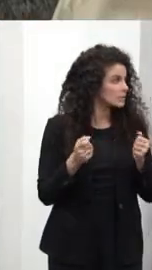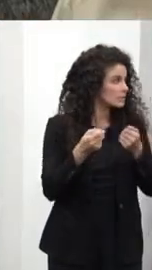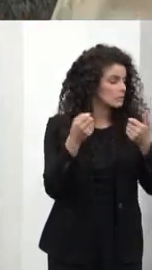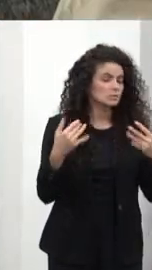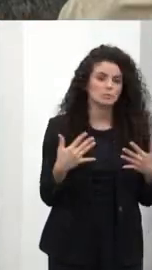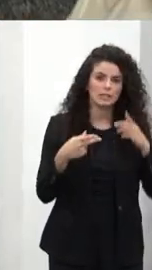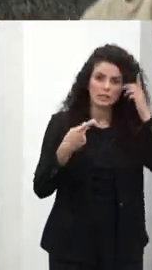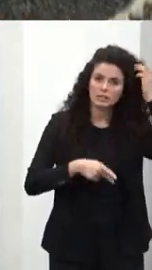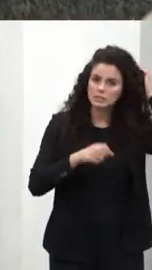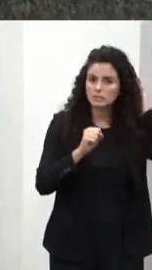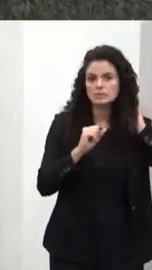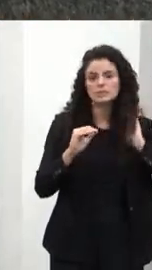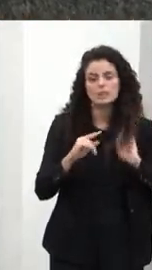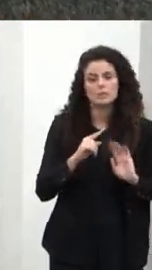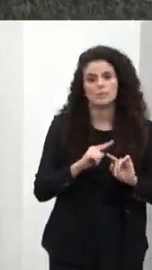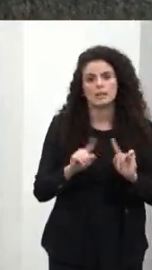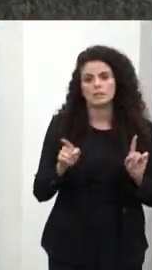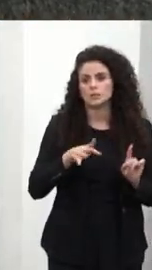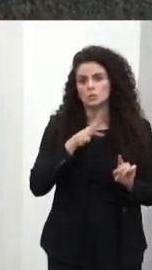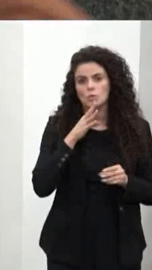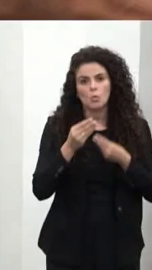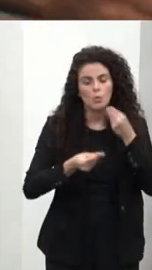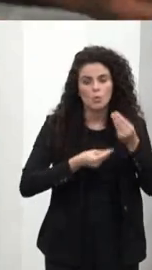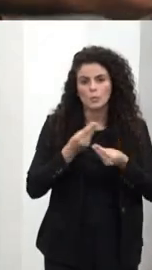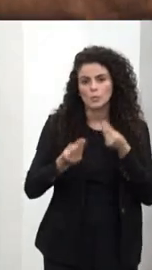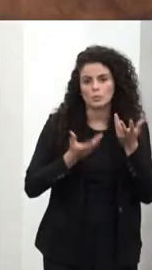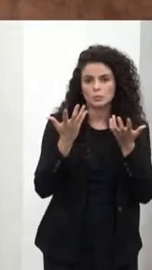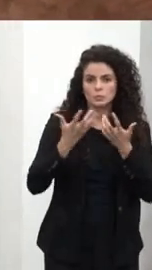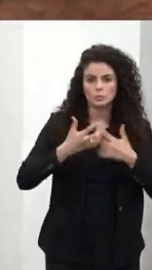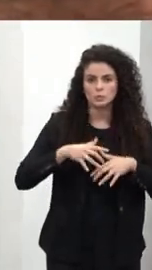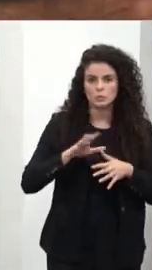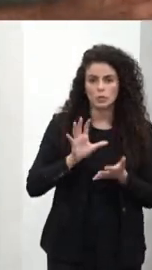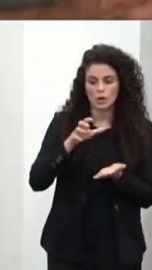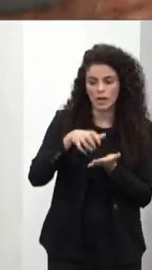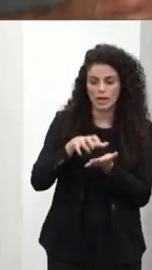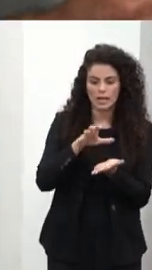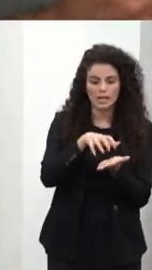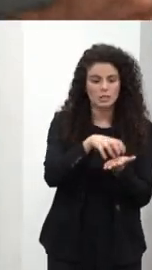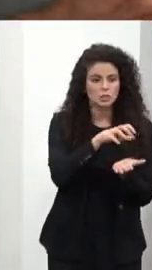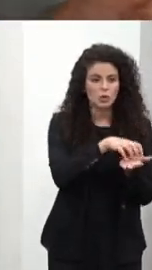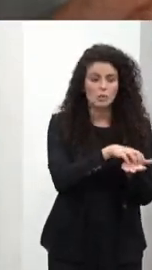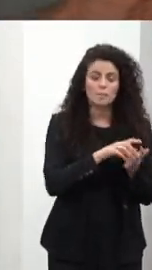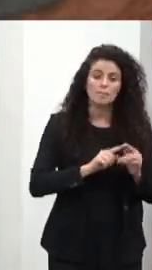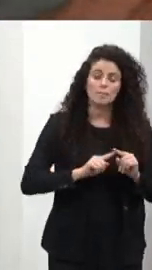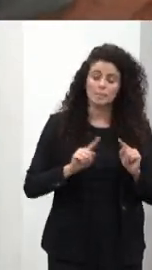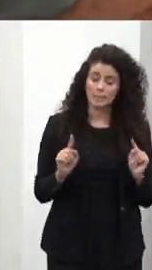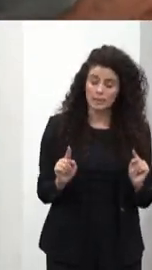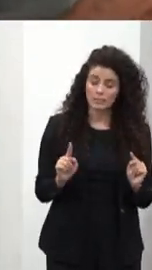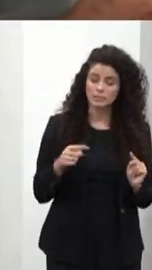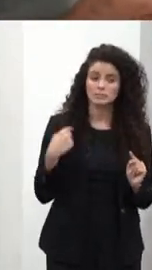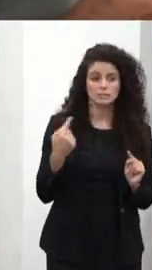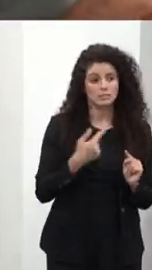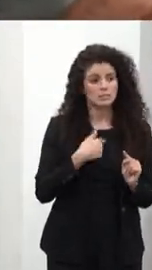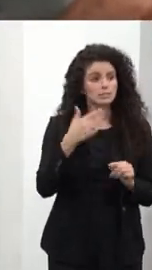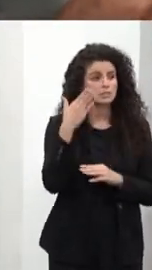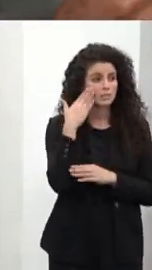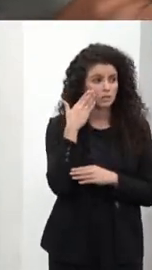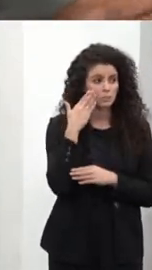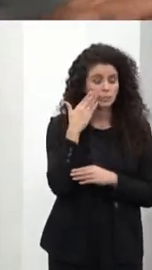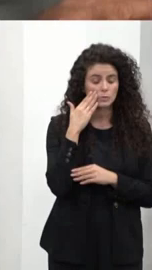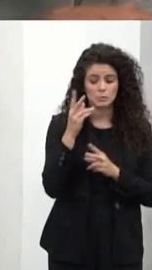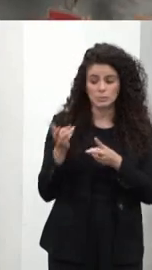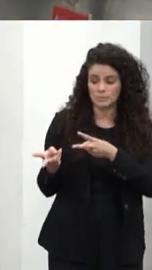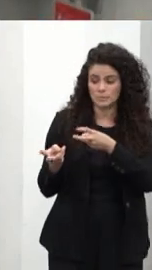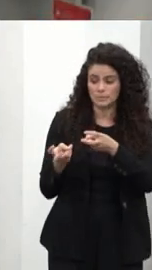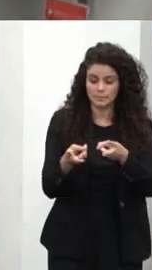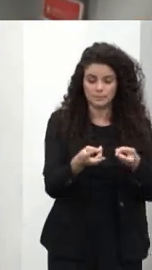de Santa Catarina sem conhecer a questão das mesorregiões e tal mas enquanto o instrumento uma coisa que a gente Observe